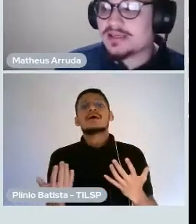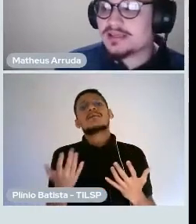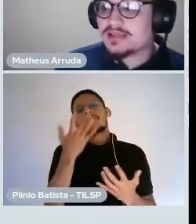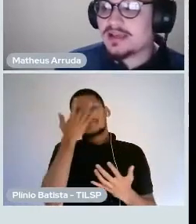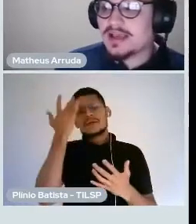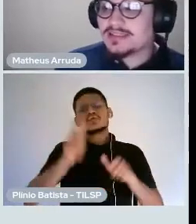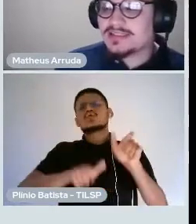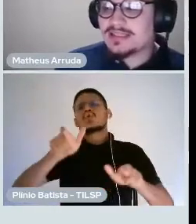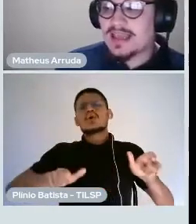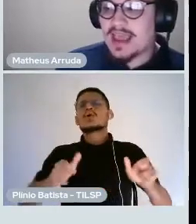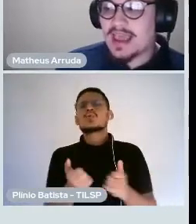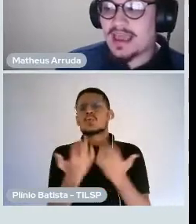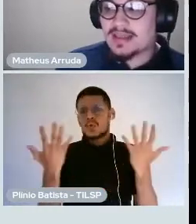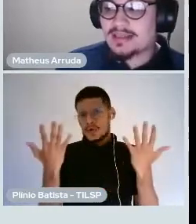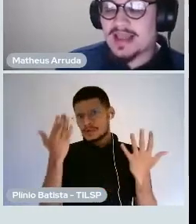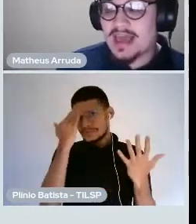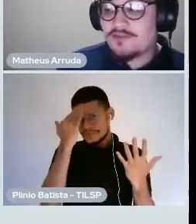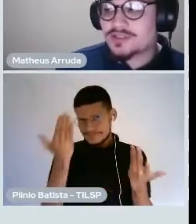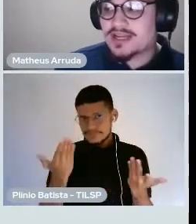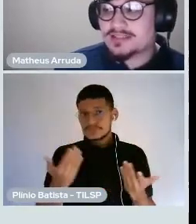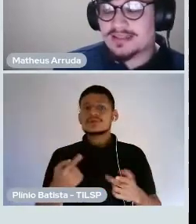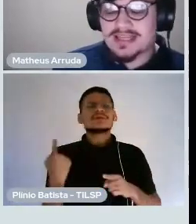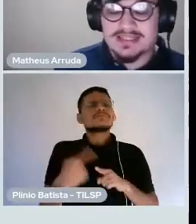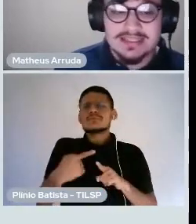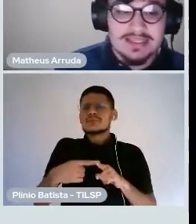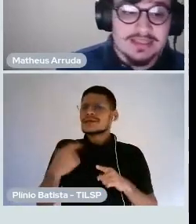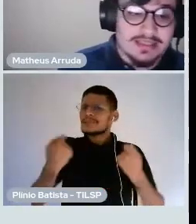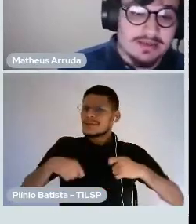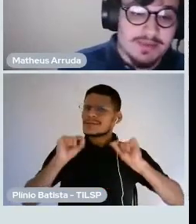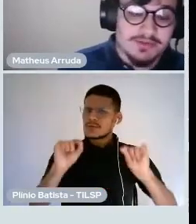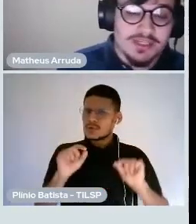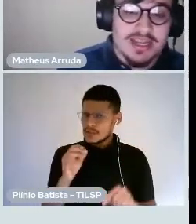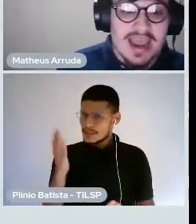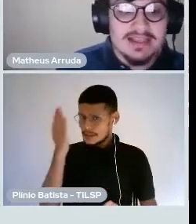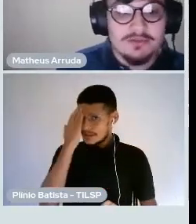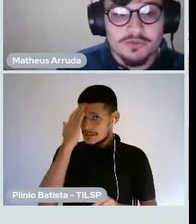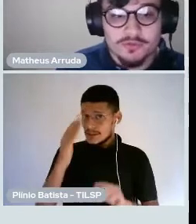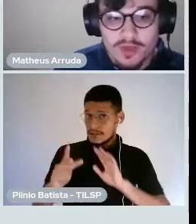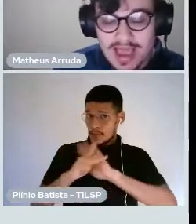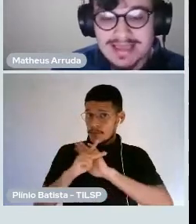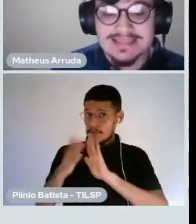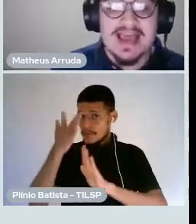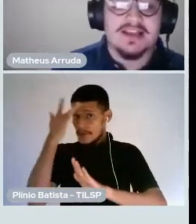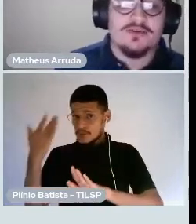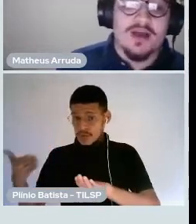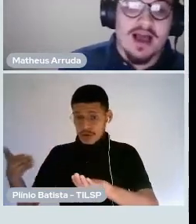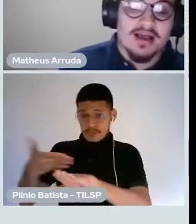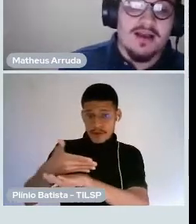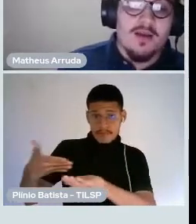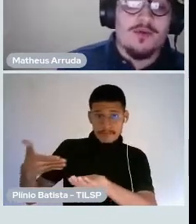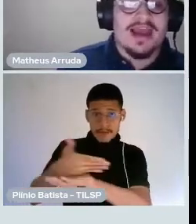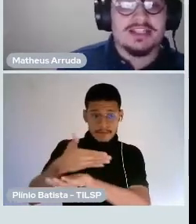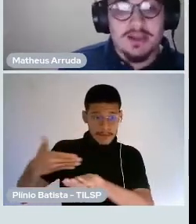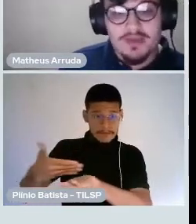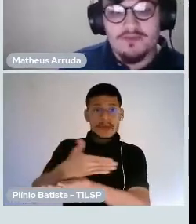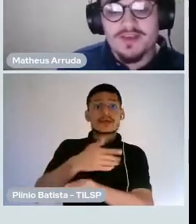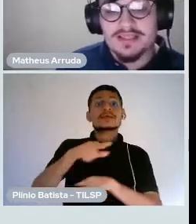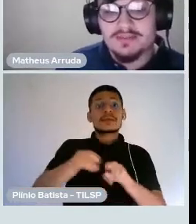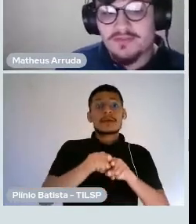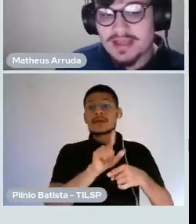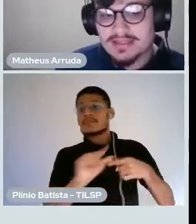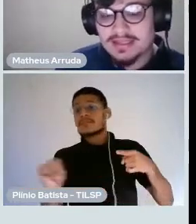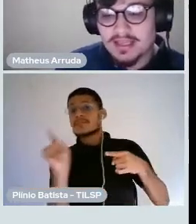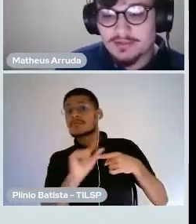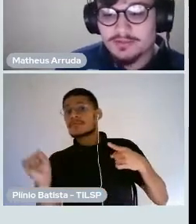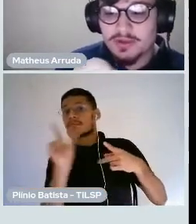necessário que a gente leve em consideração a taxa de pessoas que entram de um lugar e que saem de um lugar. Porque elas também vão